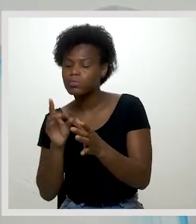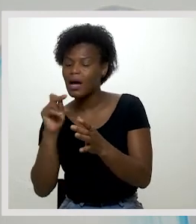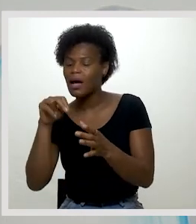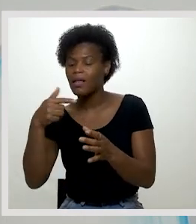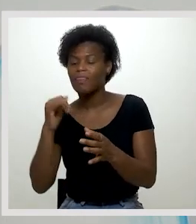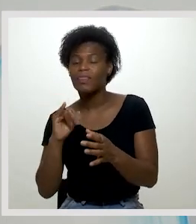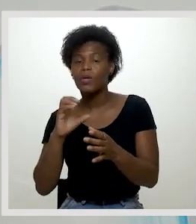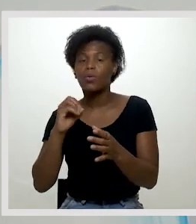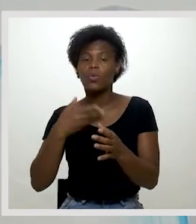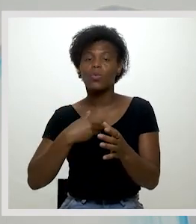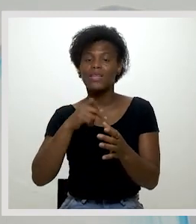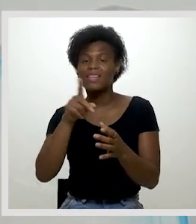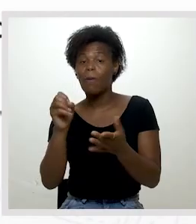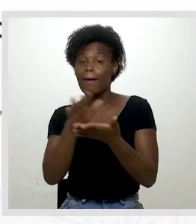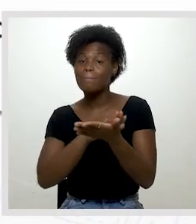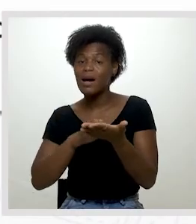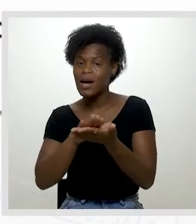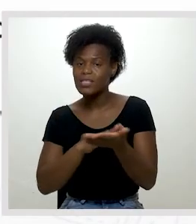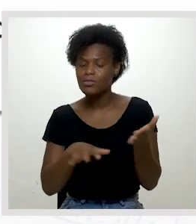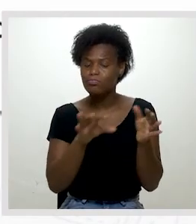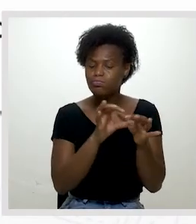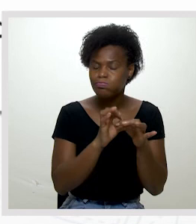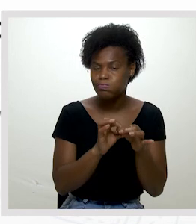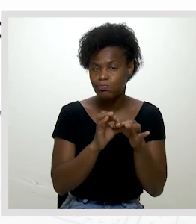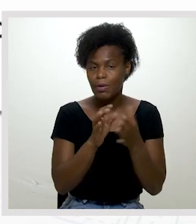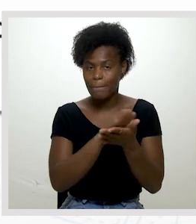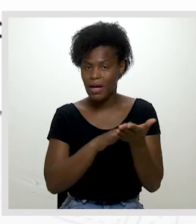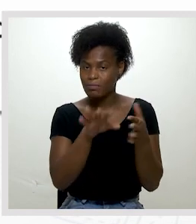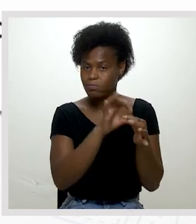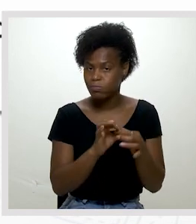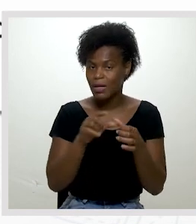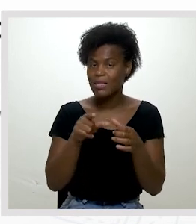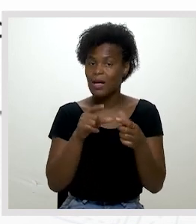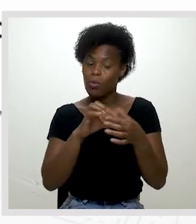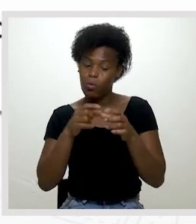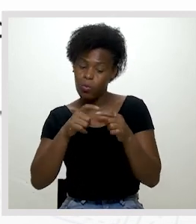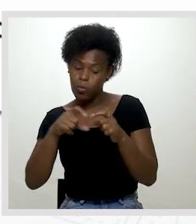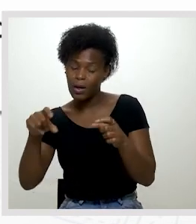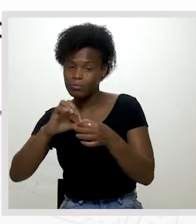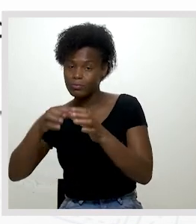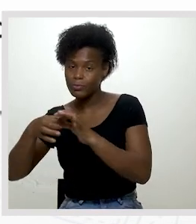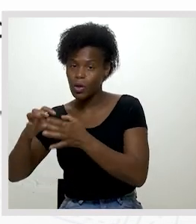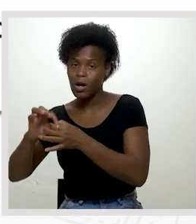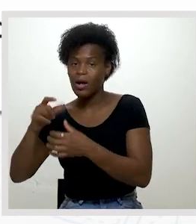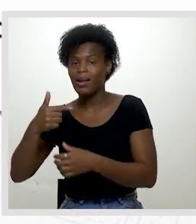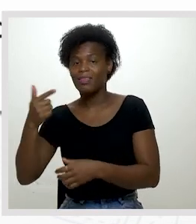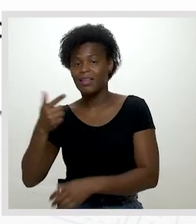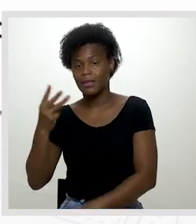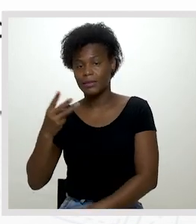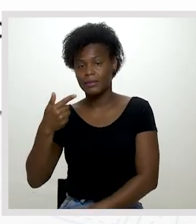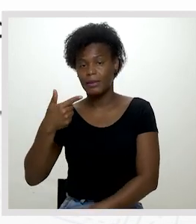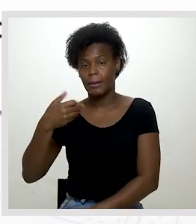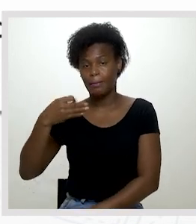ver as bases que são complementares a esta cadeia de tripleto no RNA de transferência.